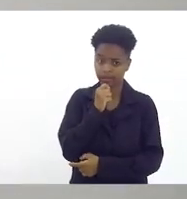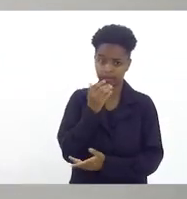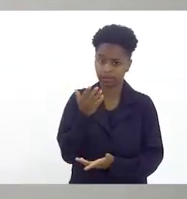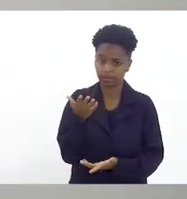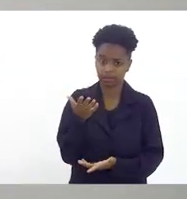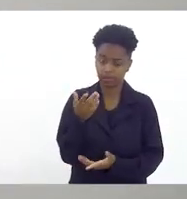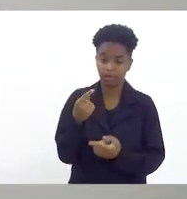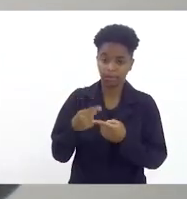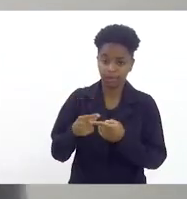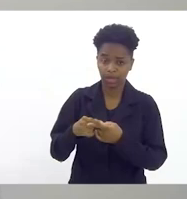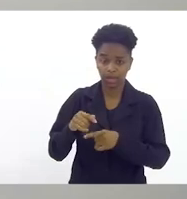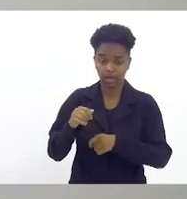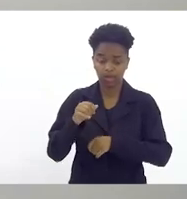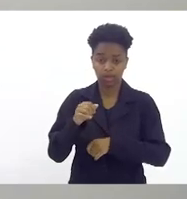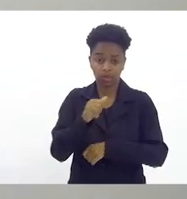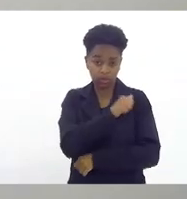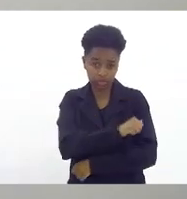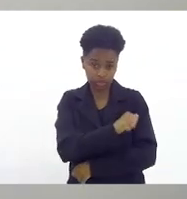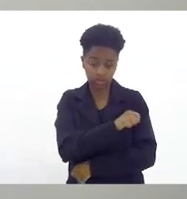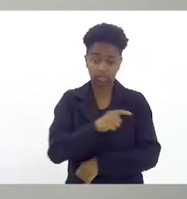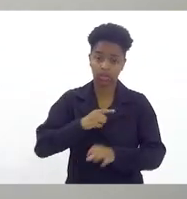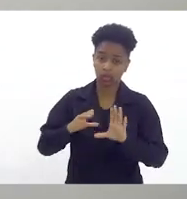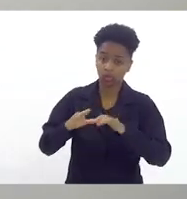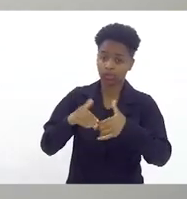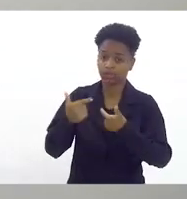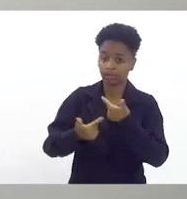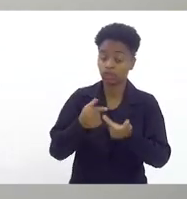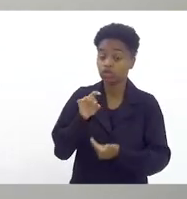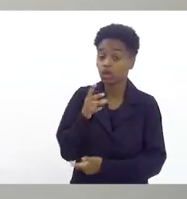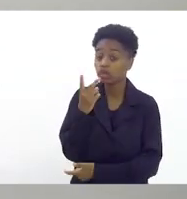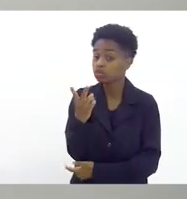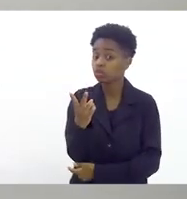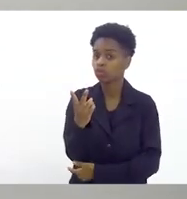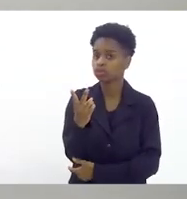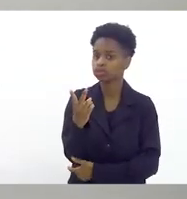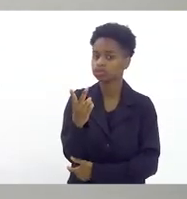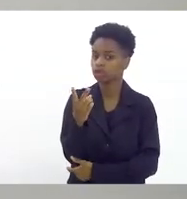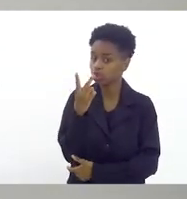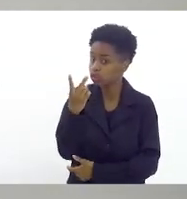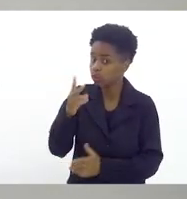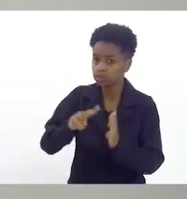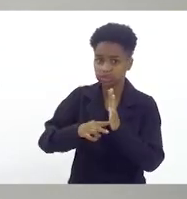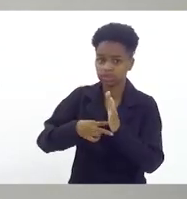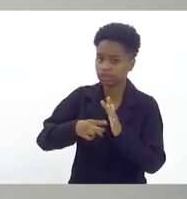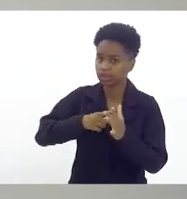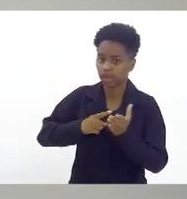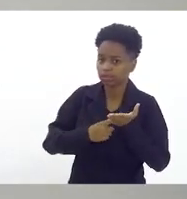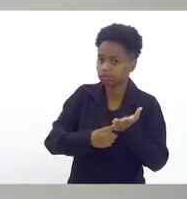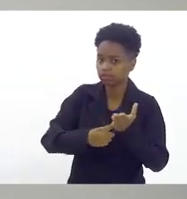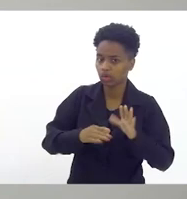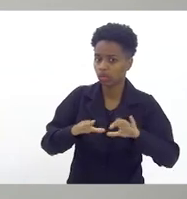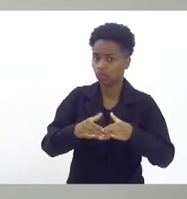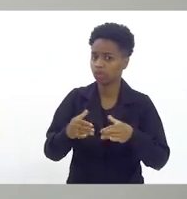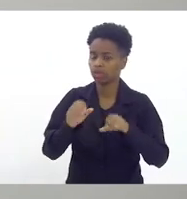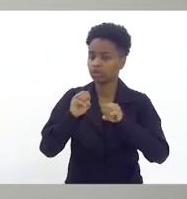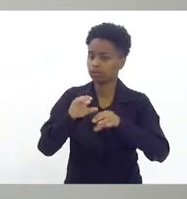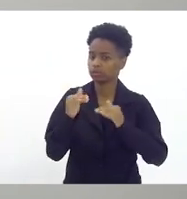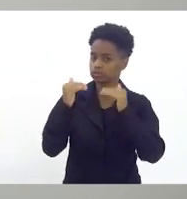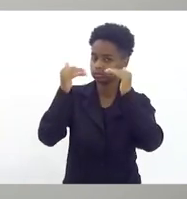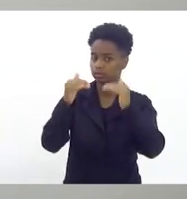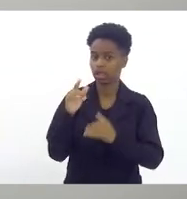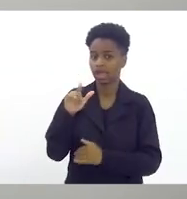porque o Rio de Janeiro tem uma conversão coletiva de trabalho só duas só duas sindicato tem Convenções coletivas na educação superior